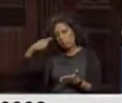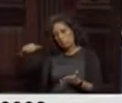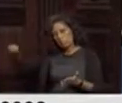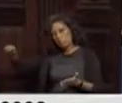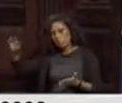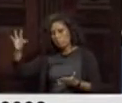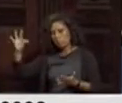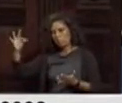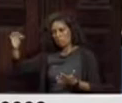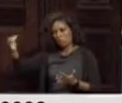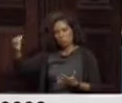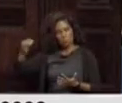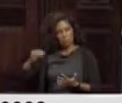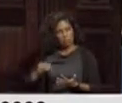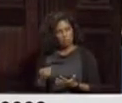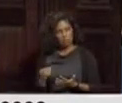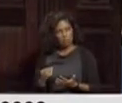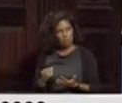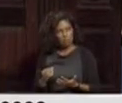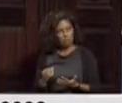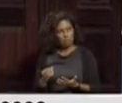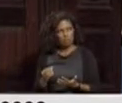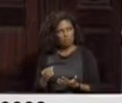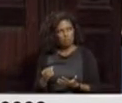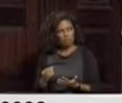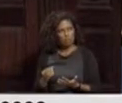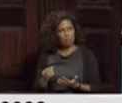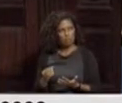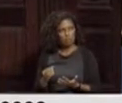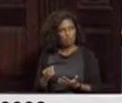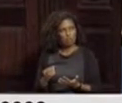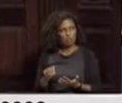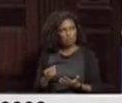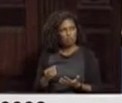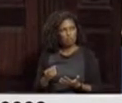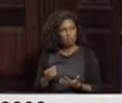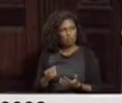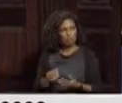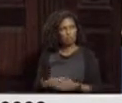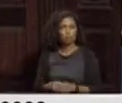de continuar o debate que me engrandece com o deputado Eleomar Coelho. Muito obrigado.